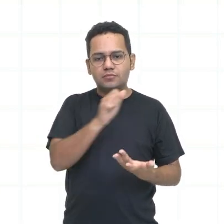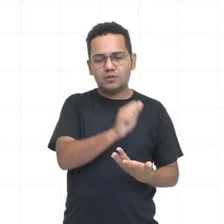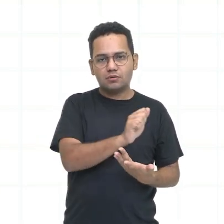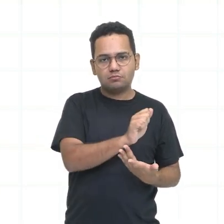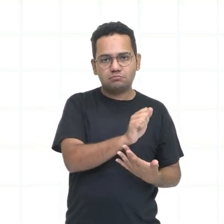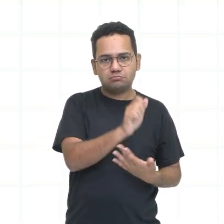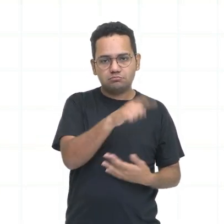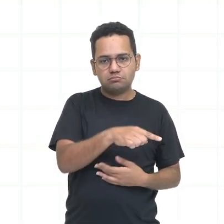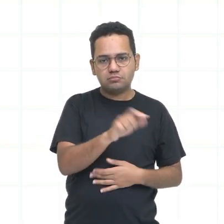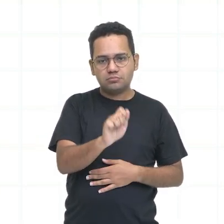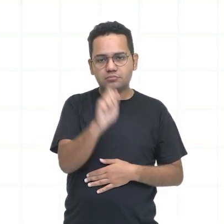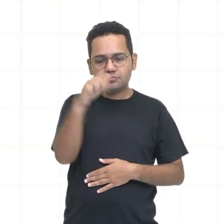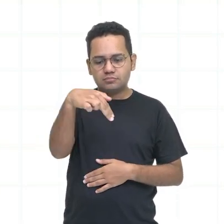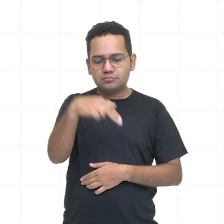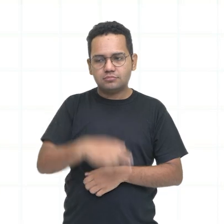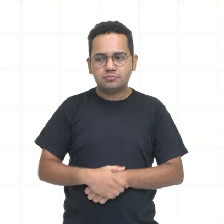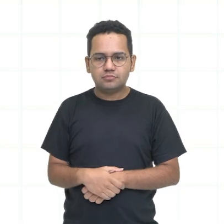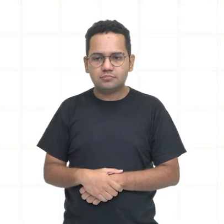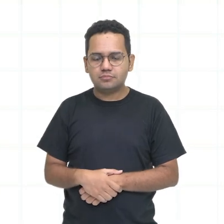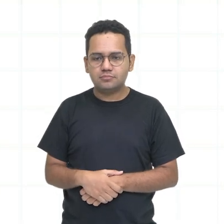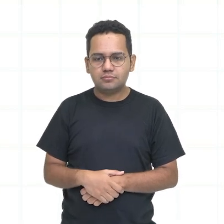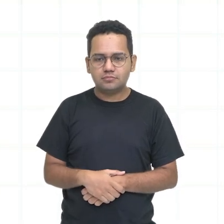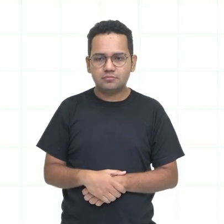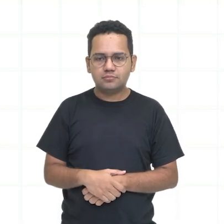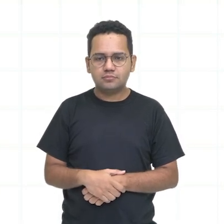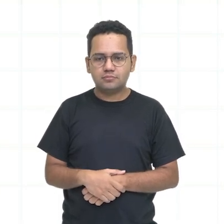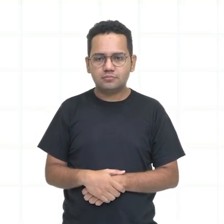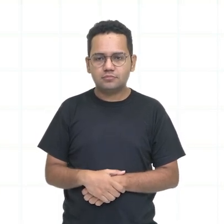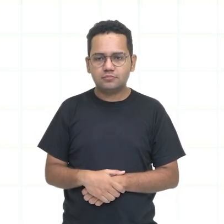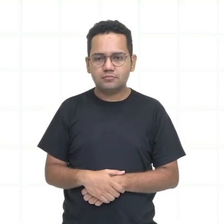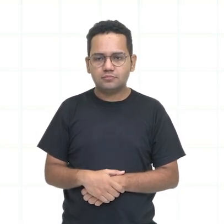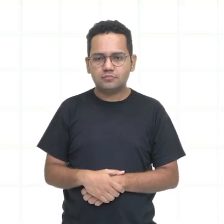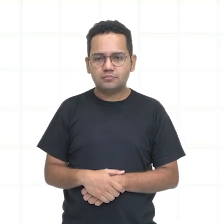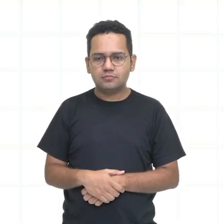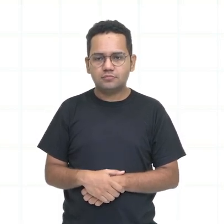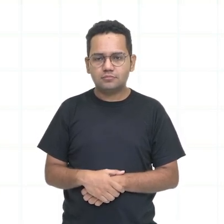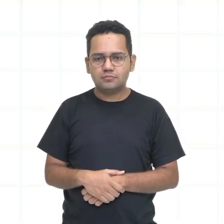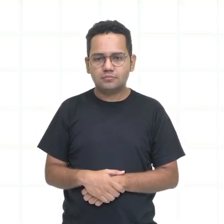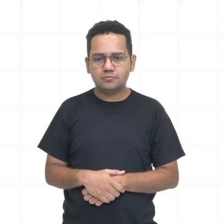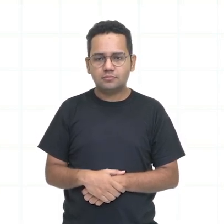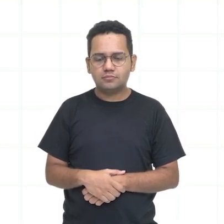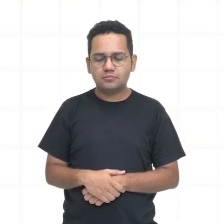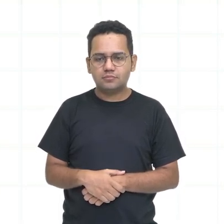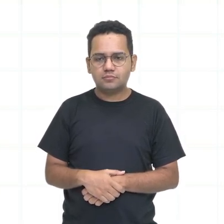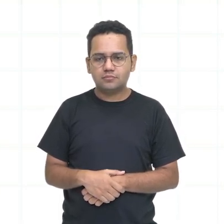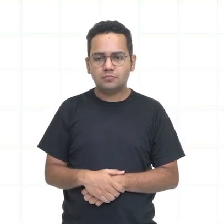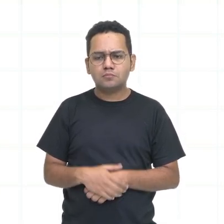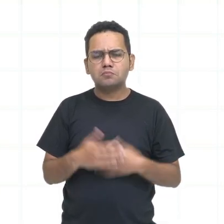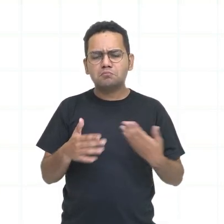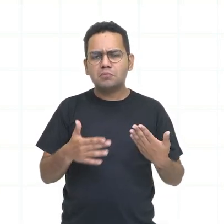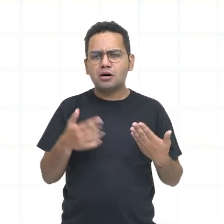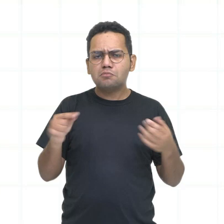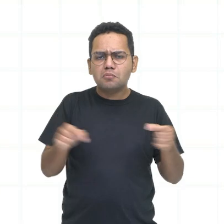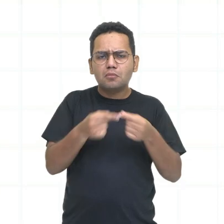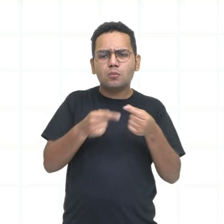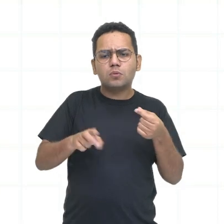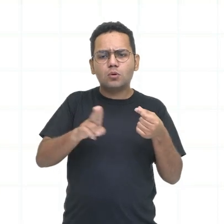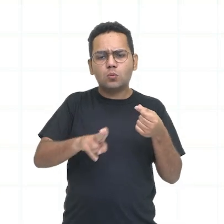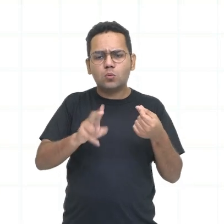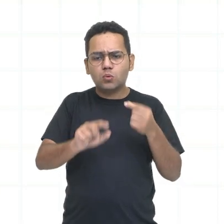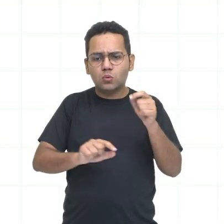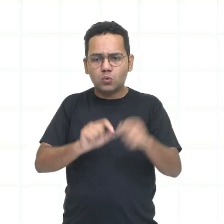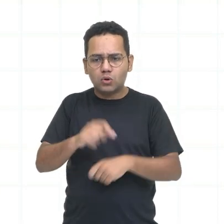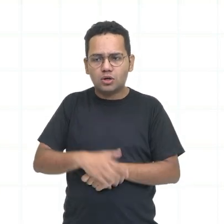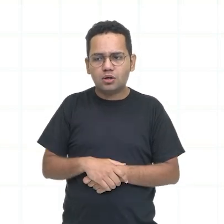o artigo, né, a e a n são artigos indefinidos. São utilizados quando tratamos de forma